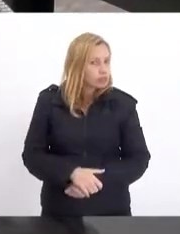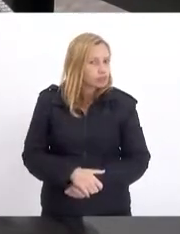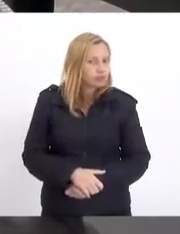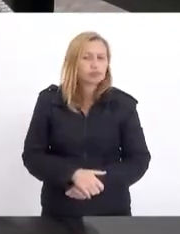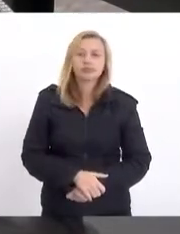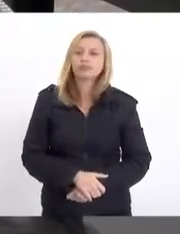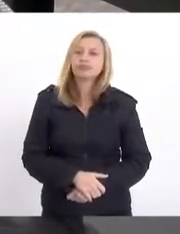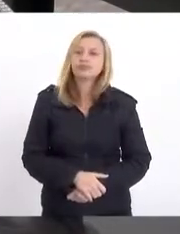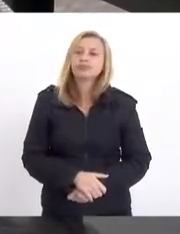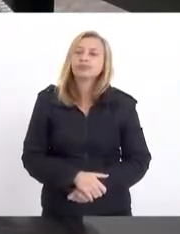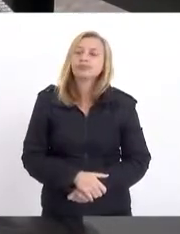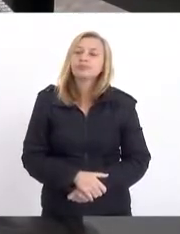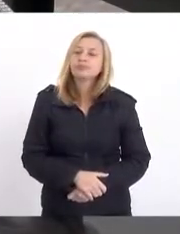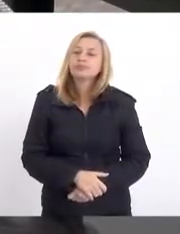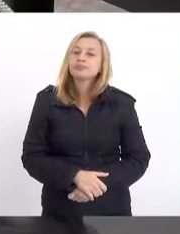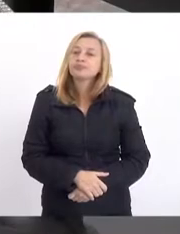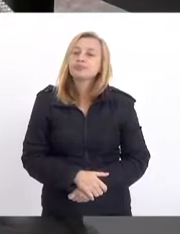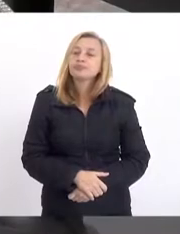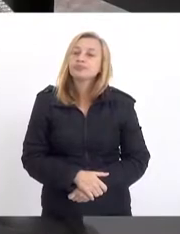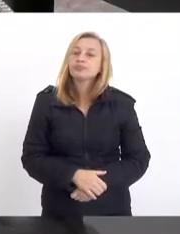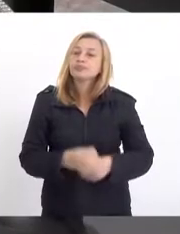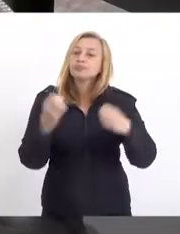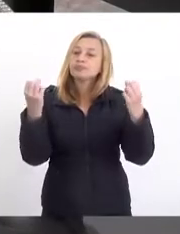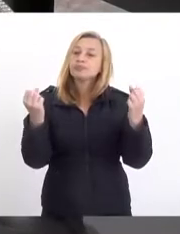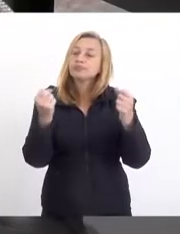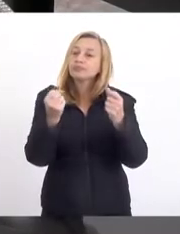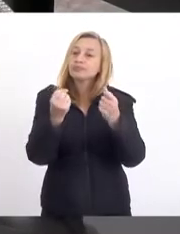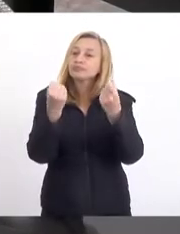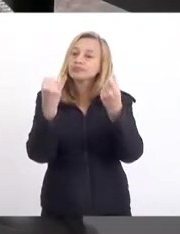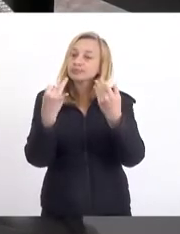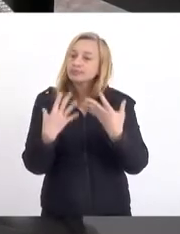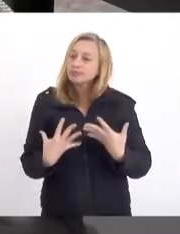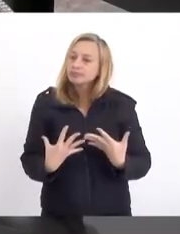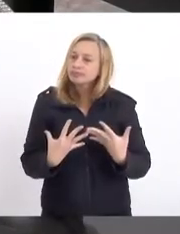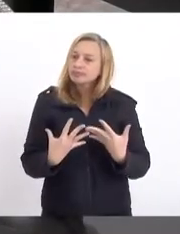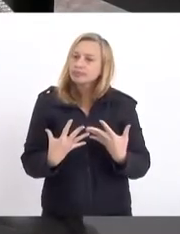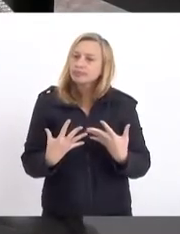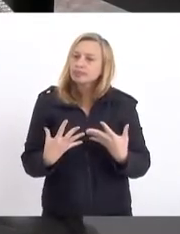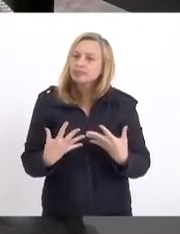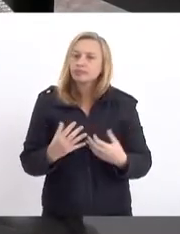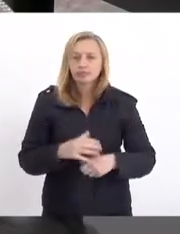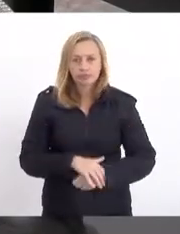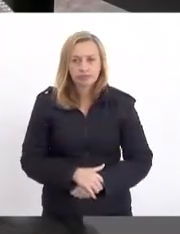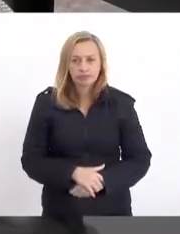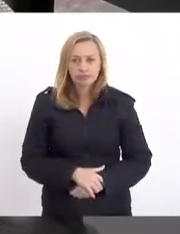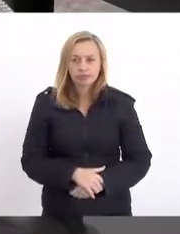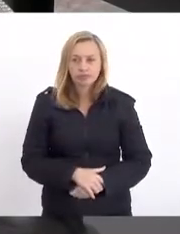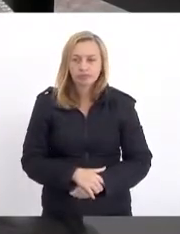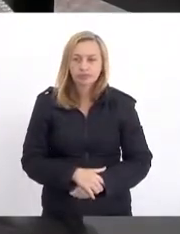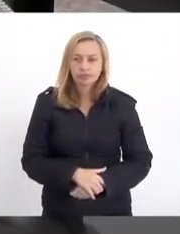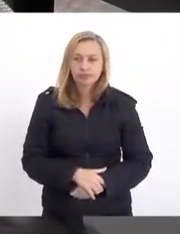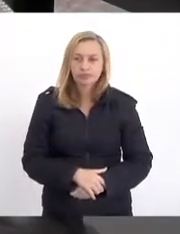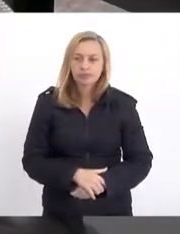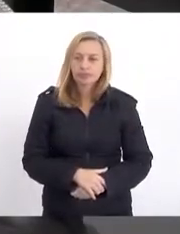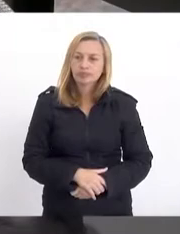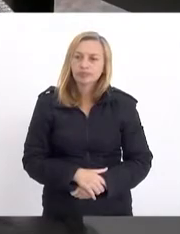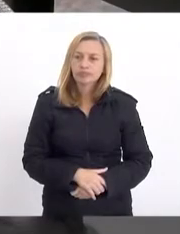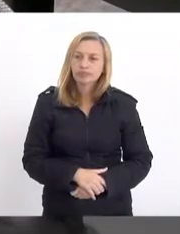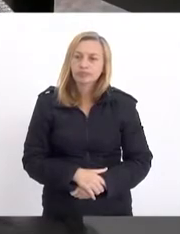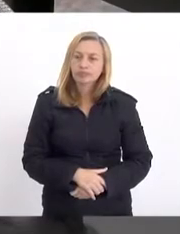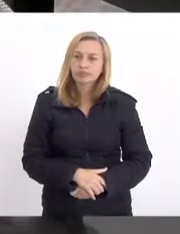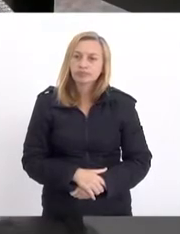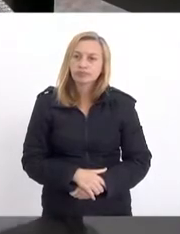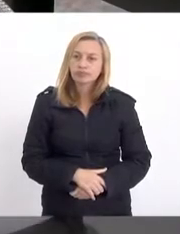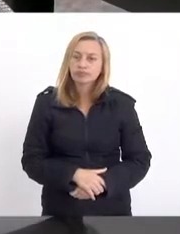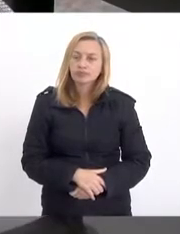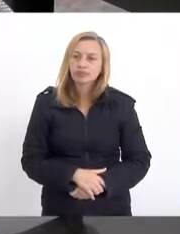Há uma abrangência onde praticamente, se isso